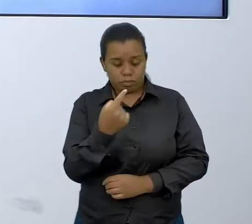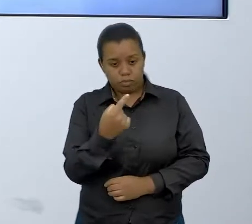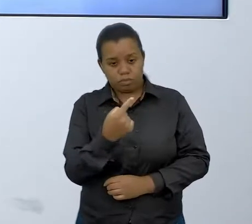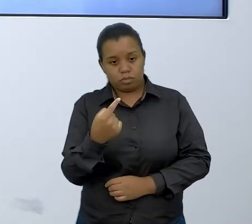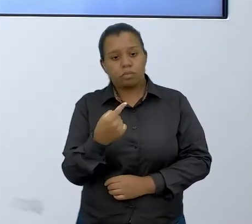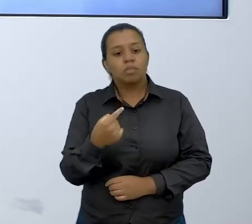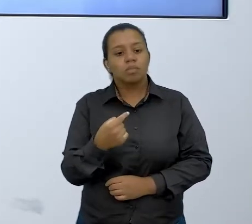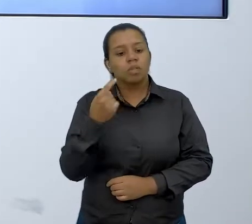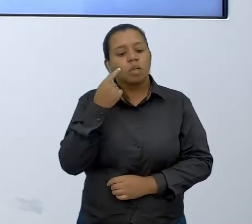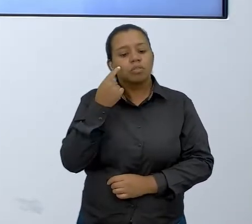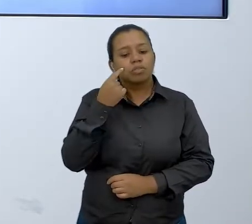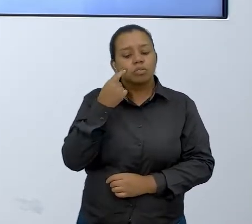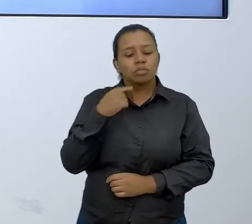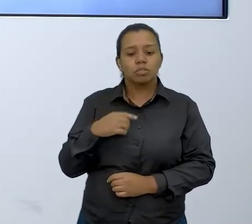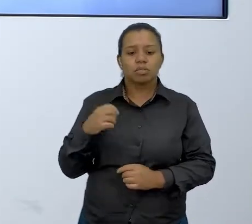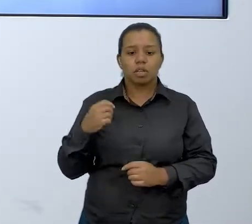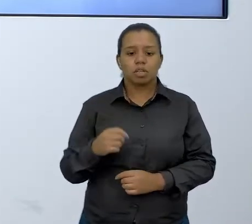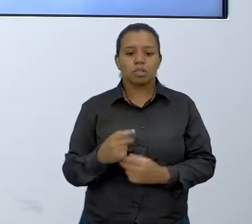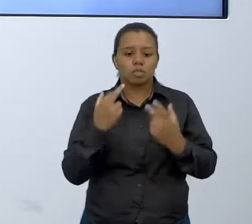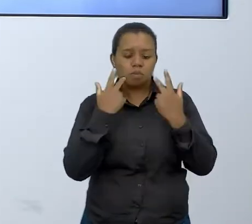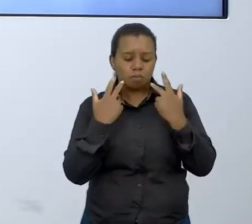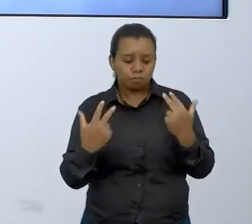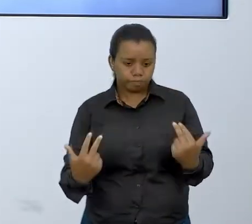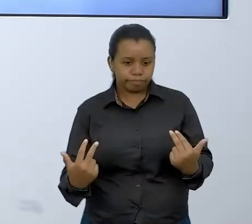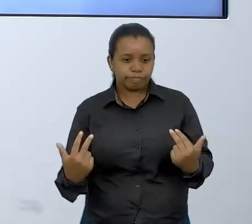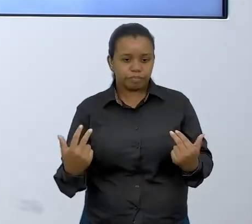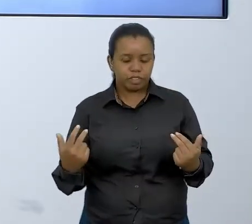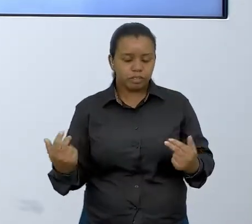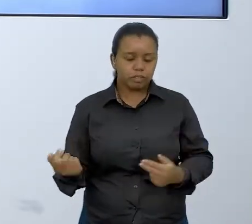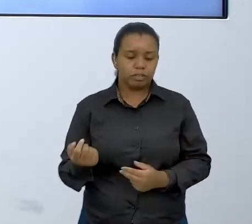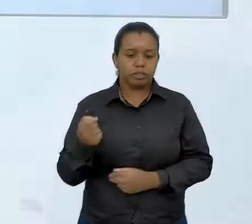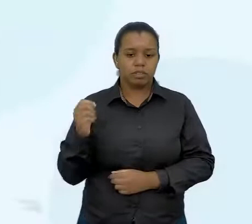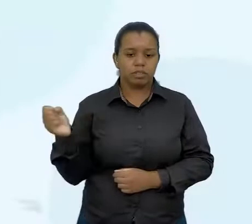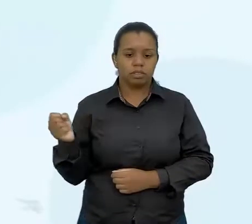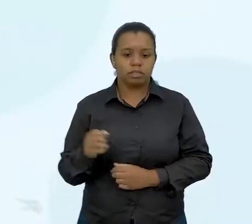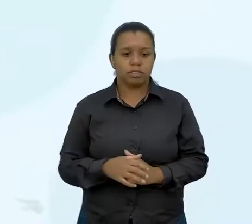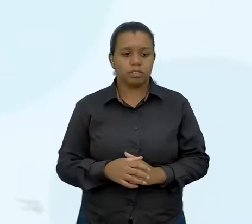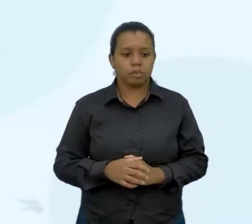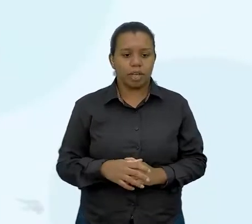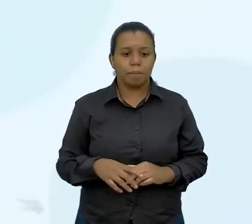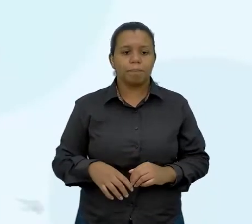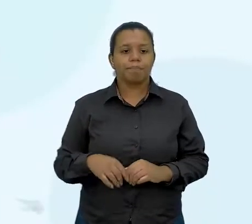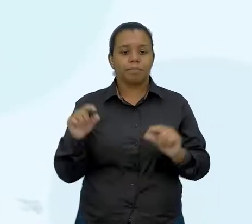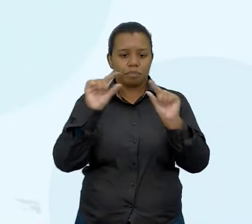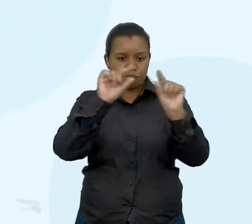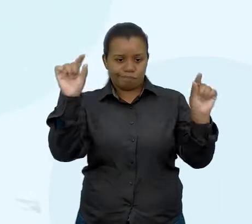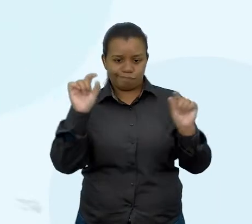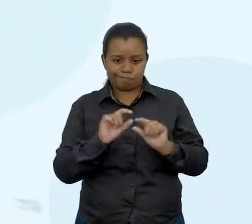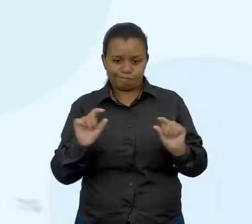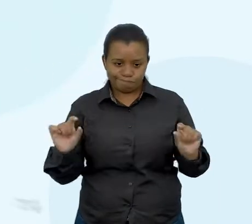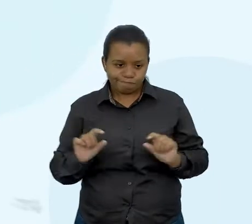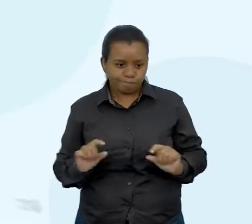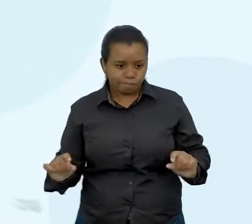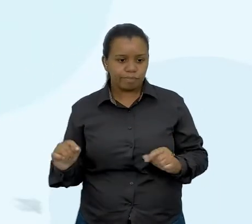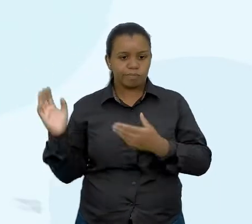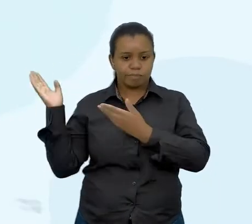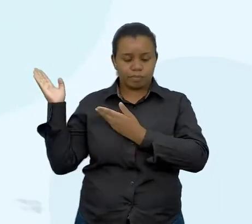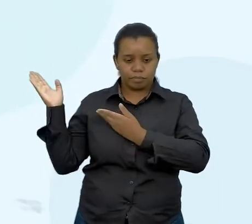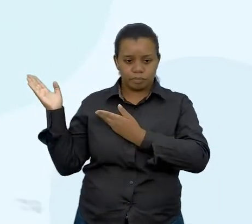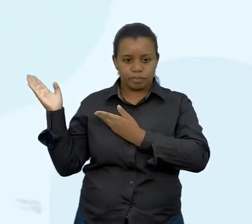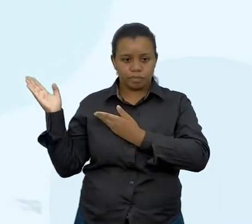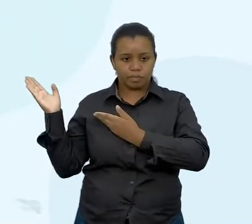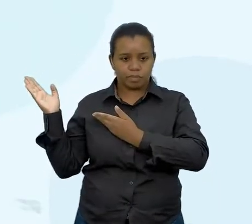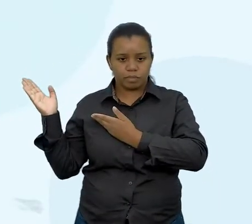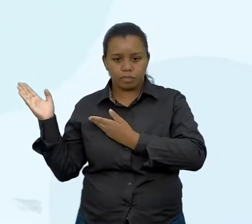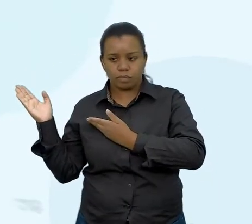vimos notícias, né? Então, eu trouxe novamente as notícias aqui, só a chamadinha. Então, as notícias que nós